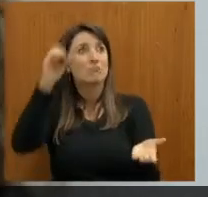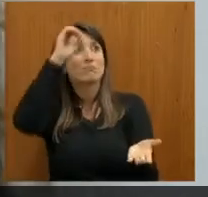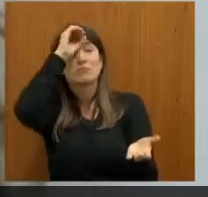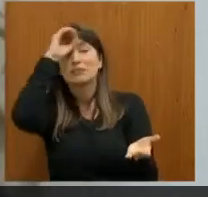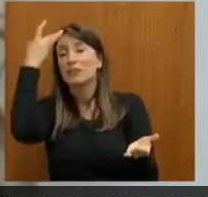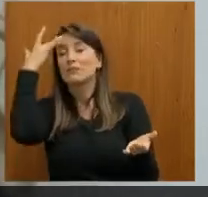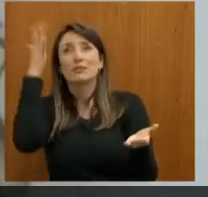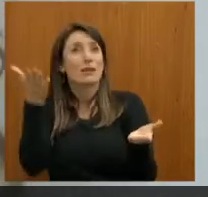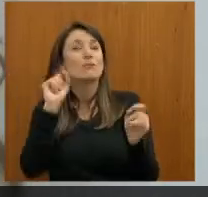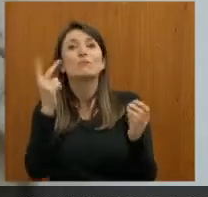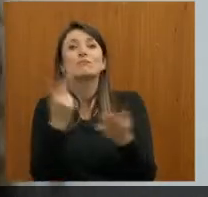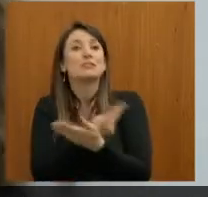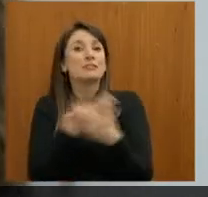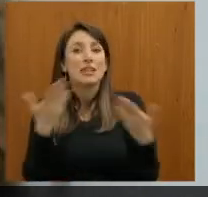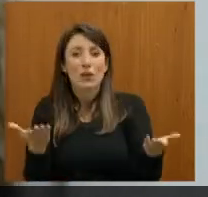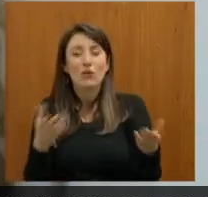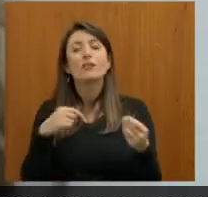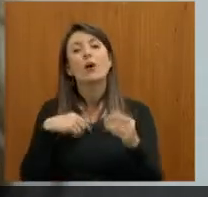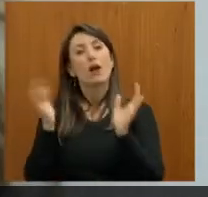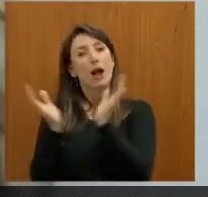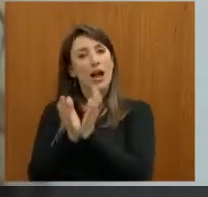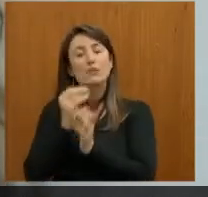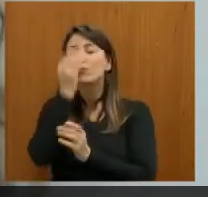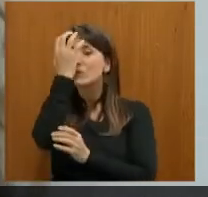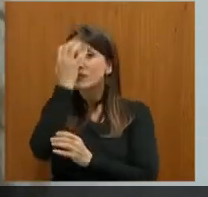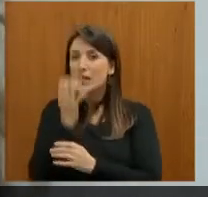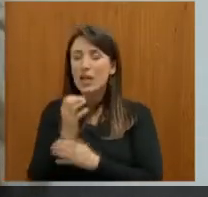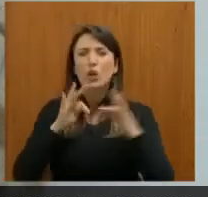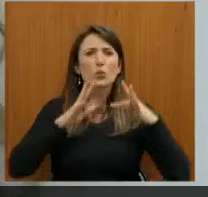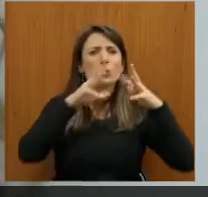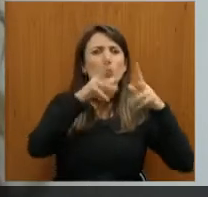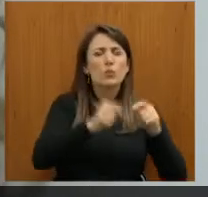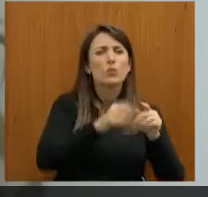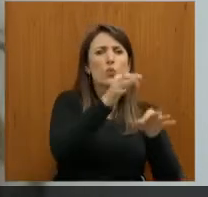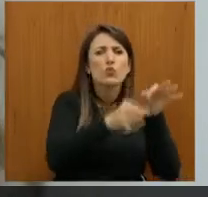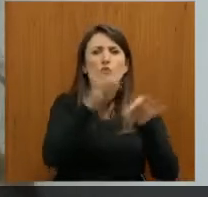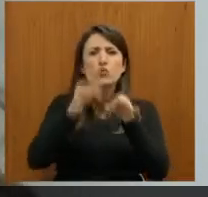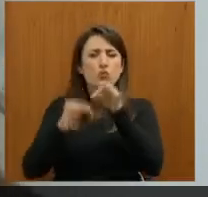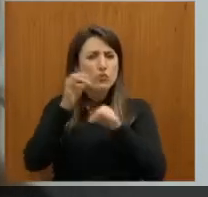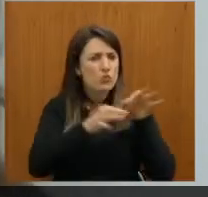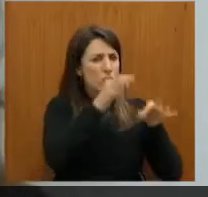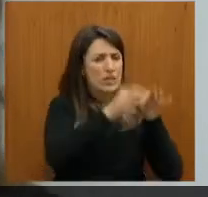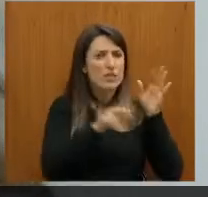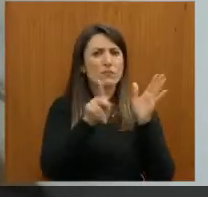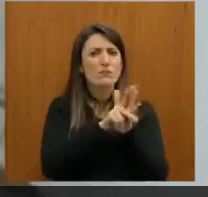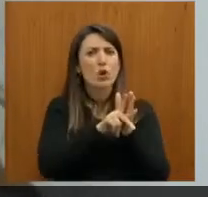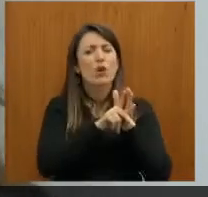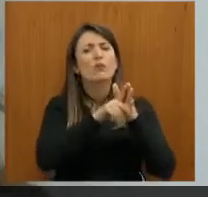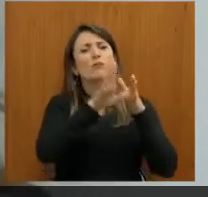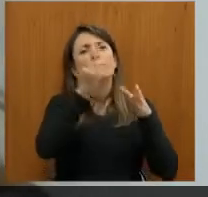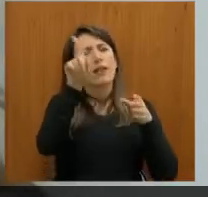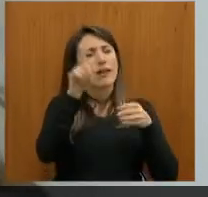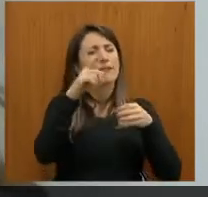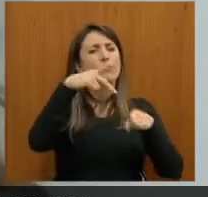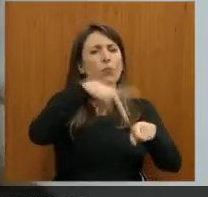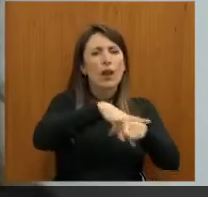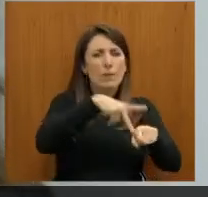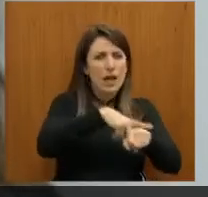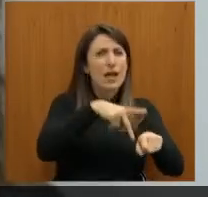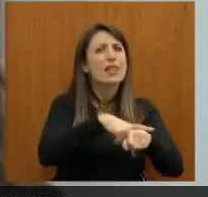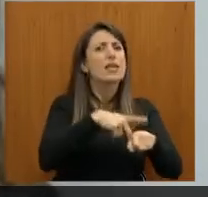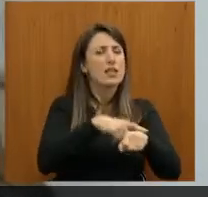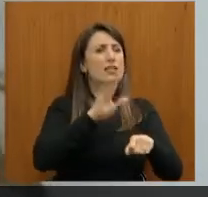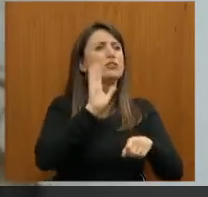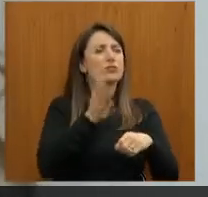todos os juízes da Comarca de Guarapari colocaram com suspeito para jogar julgar o caso hoje tá no